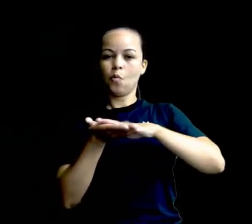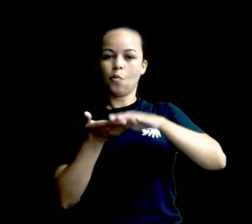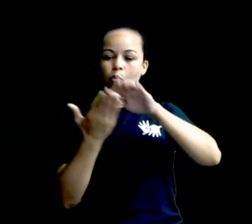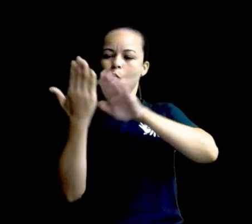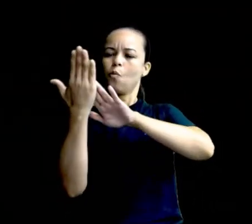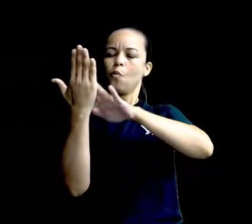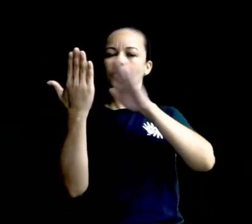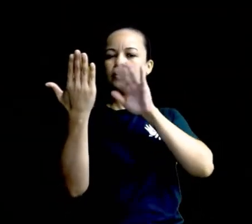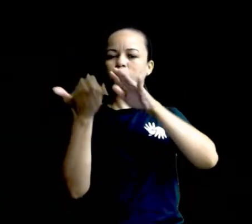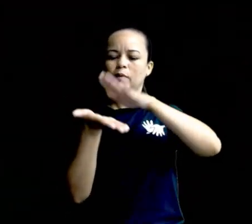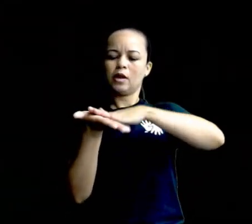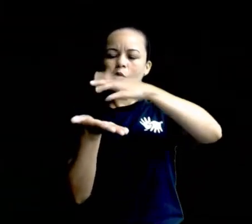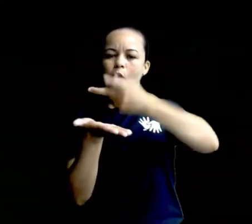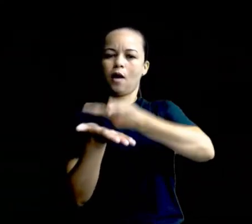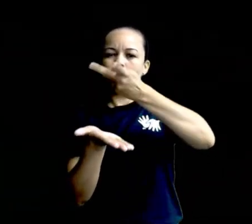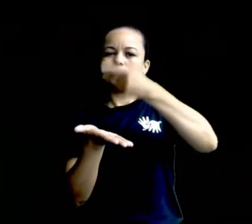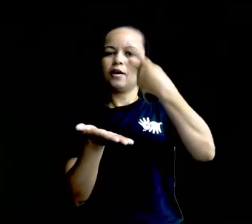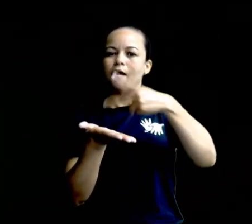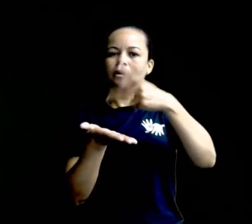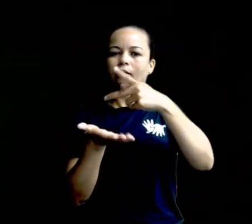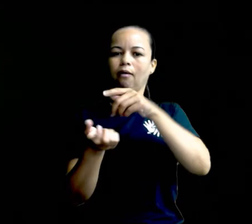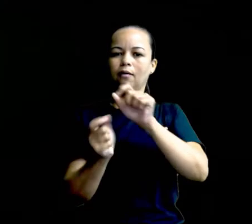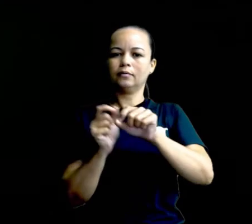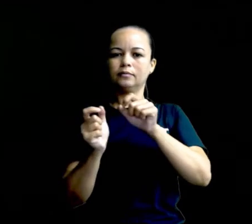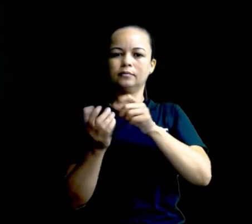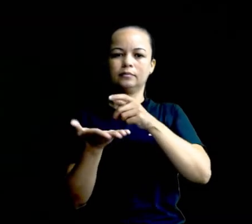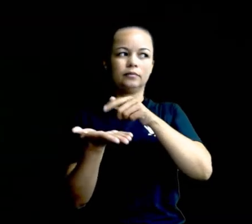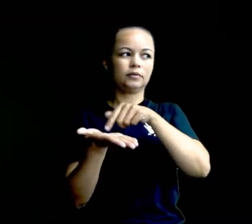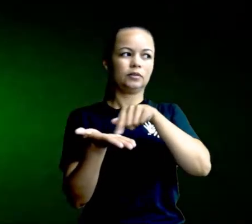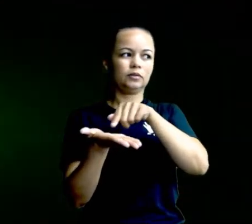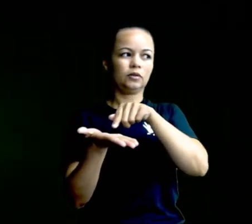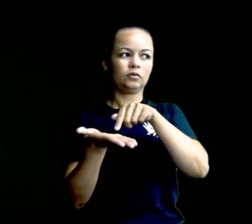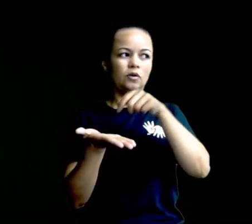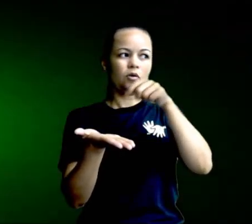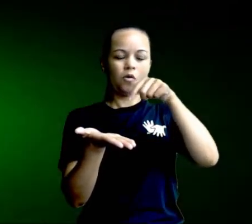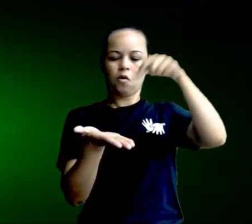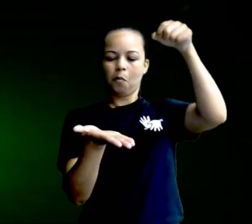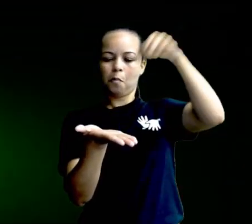tá? Eu tenho um ângulo aqui. Olha o que acontece aqui quando eu...